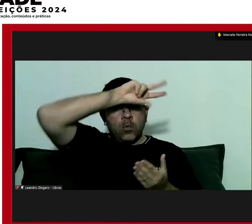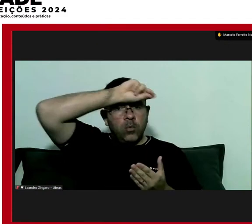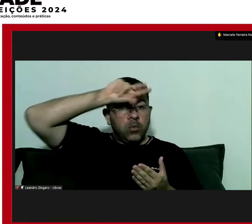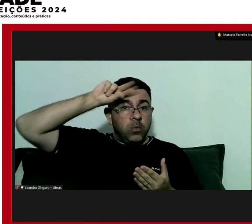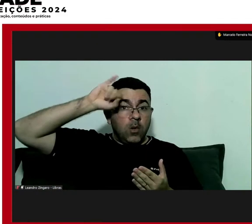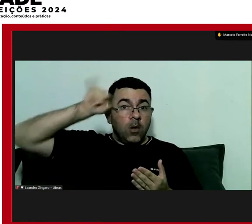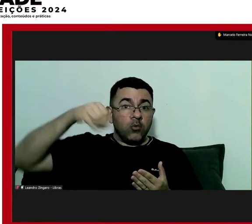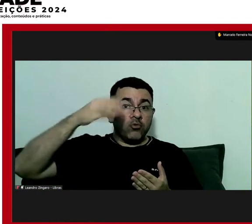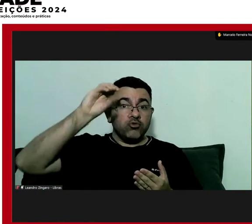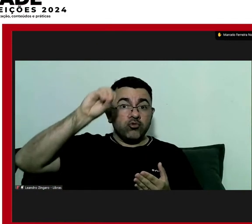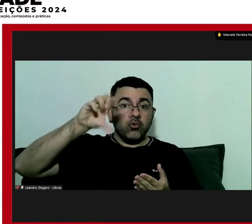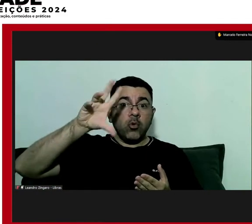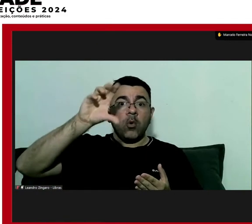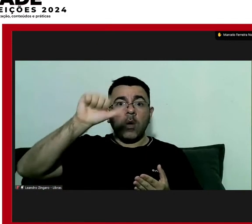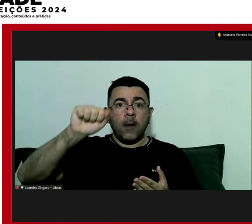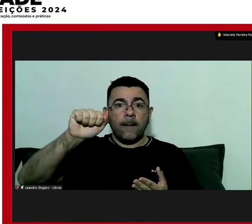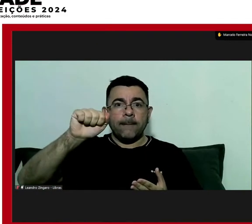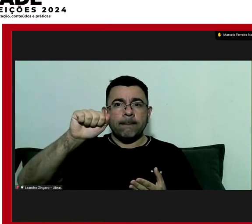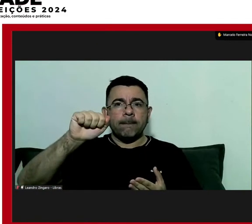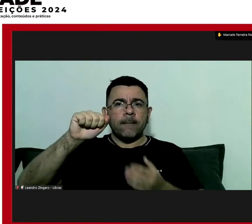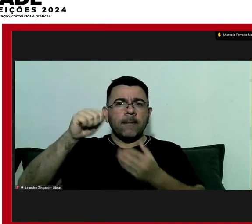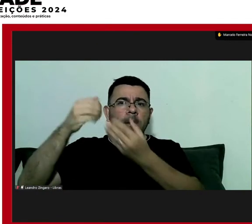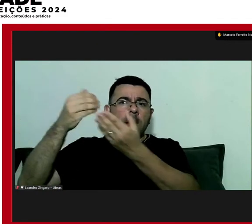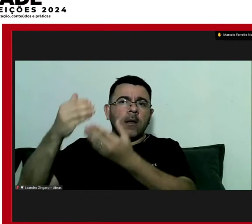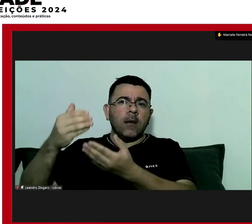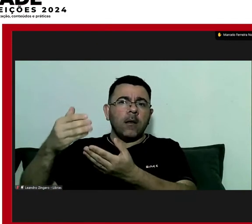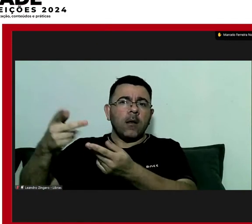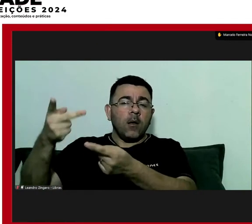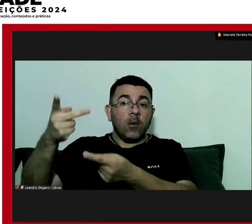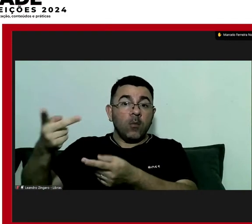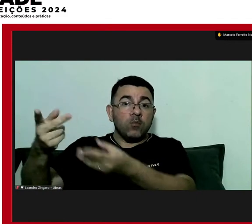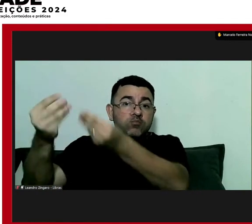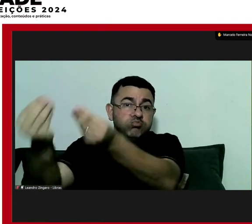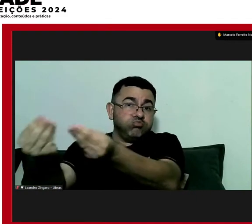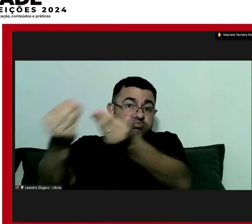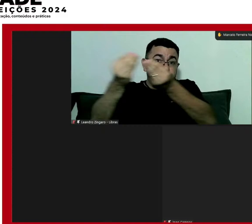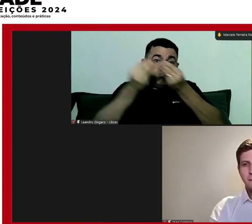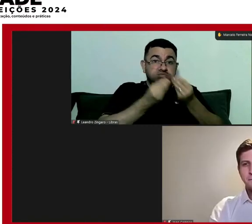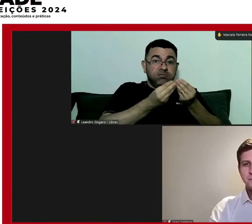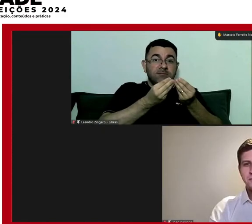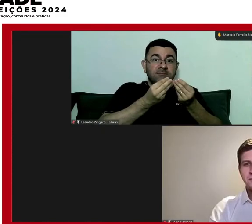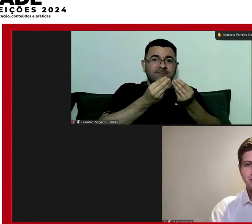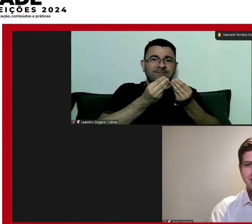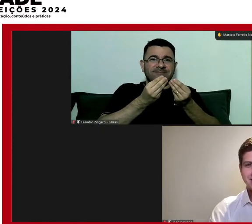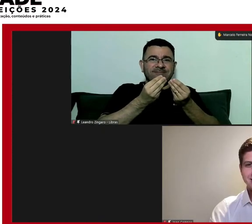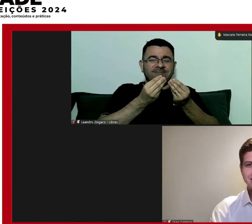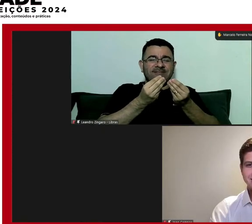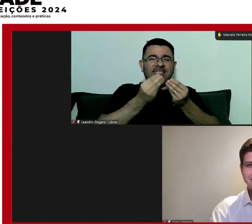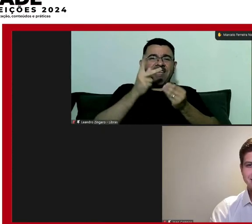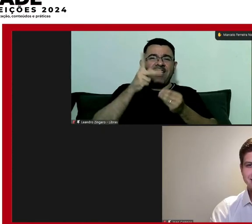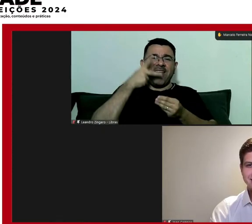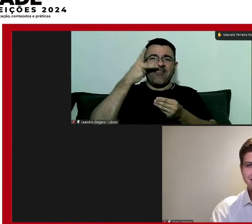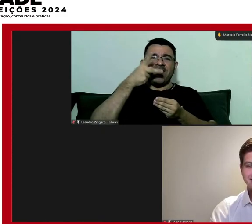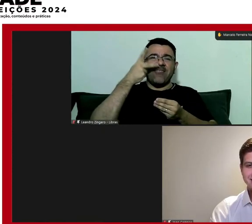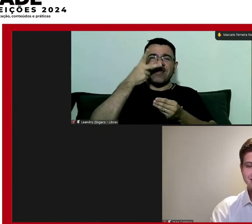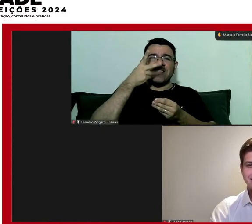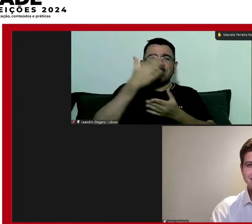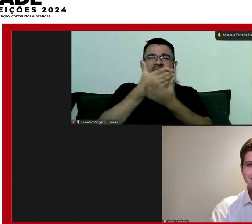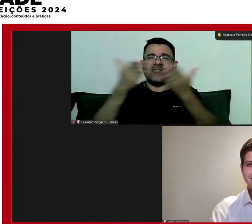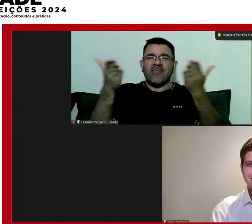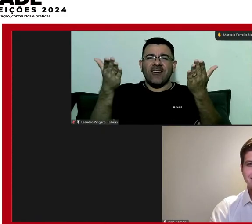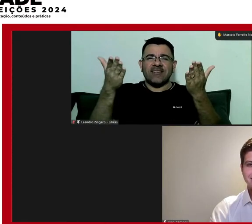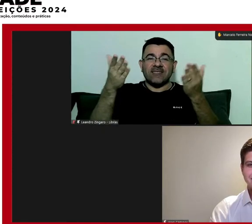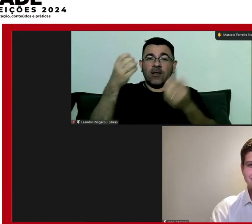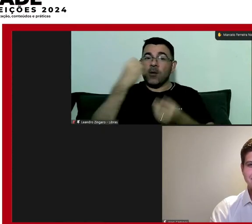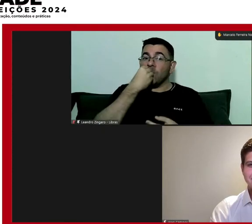Recife que se tel portou hoje rapidamente para estar falando aqui conosco nesse momento Boa